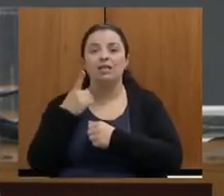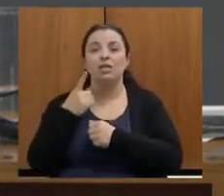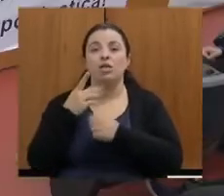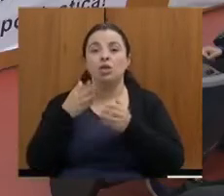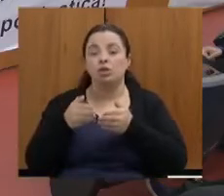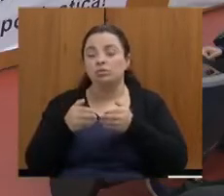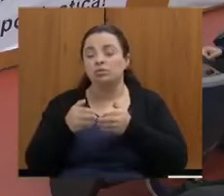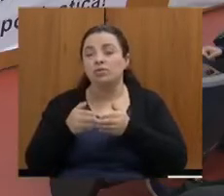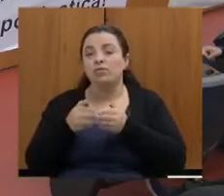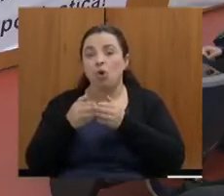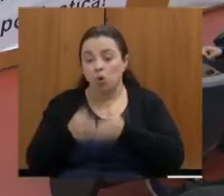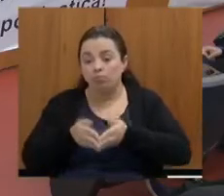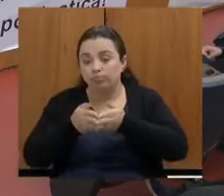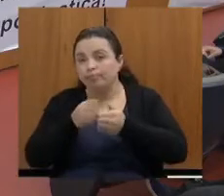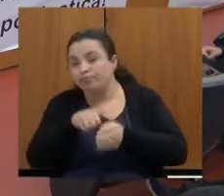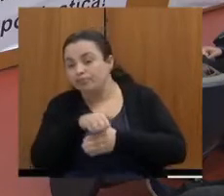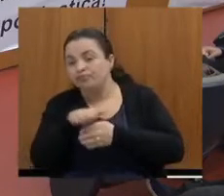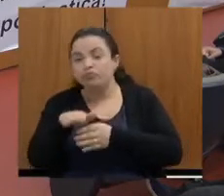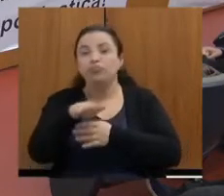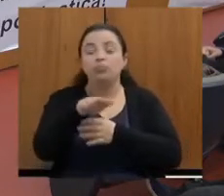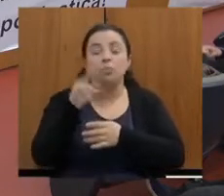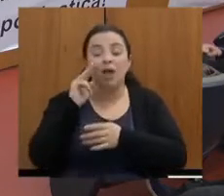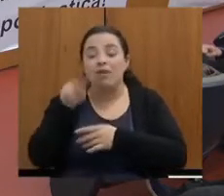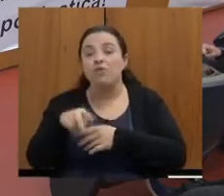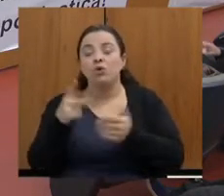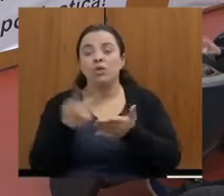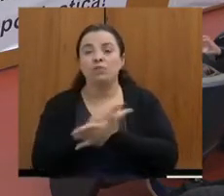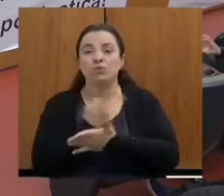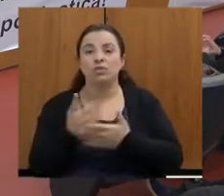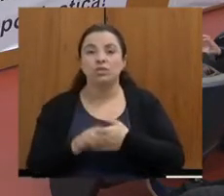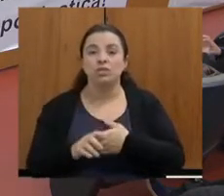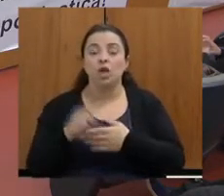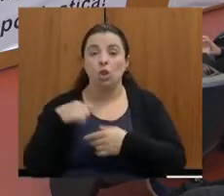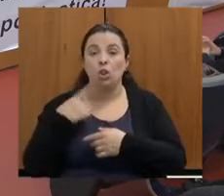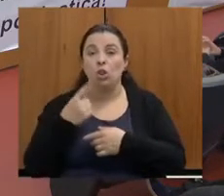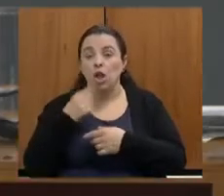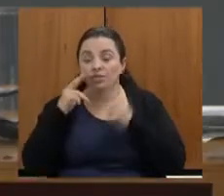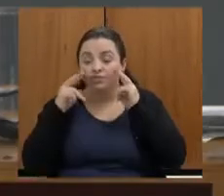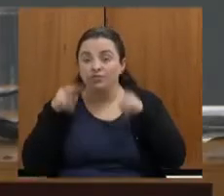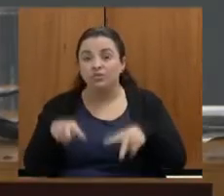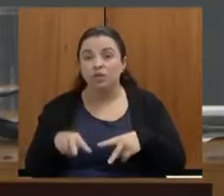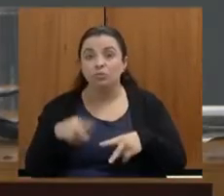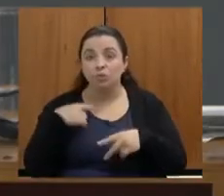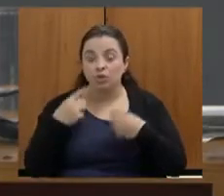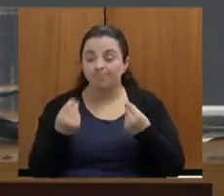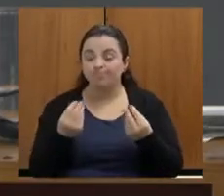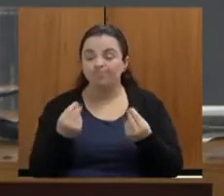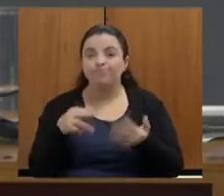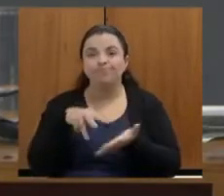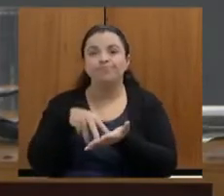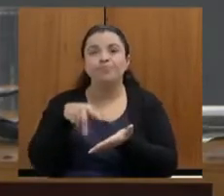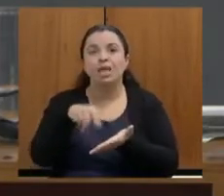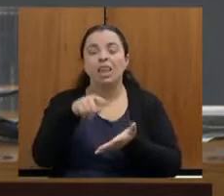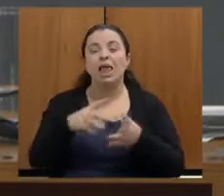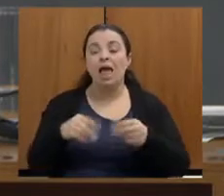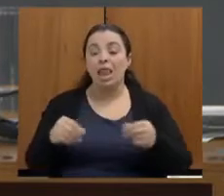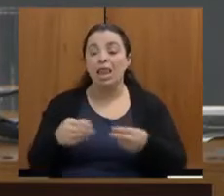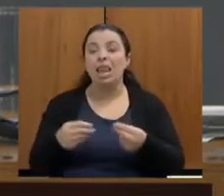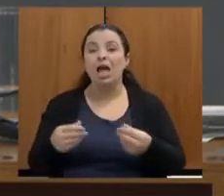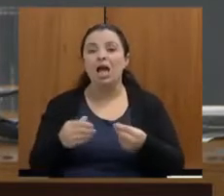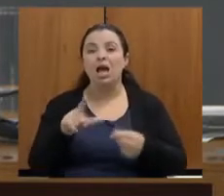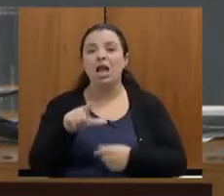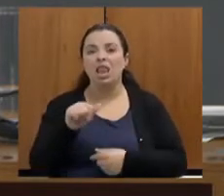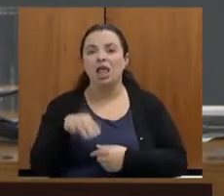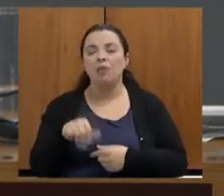para ver ali exatamente o que estava acontecendo nós colocamos o pé na lama junto com vocês para saber de